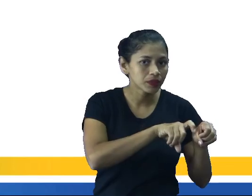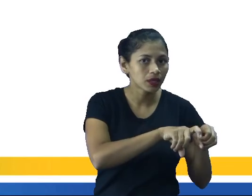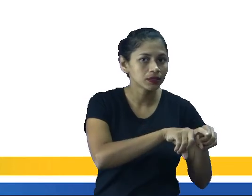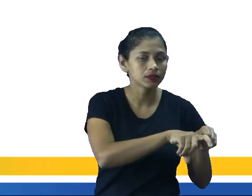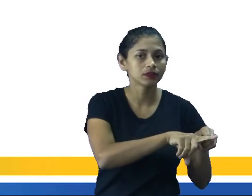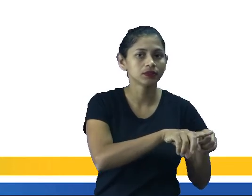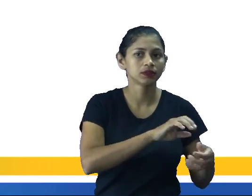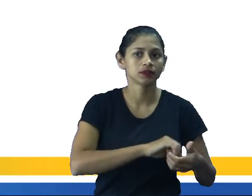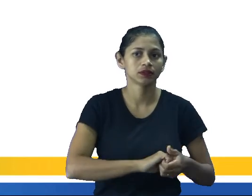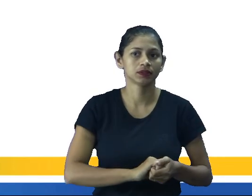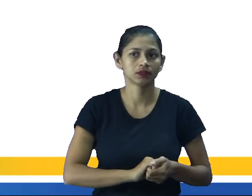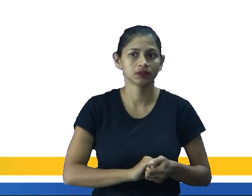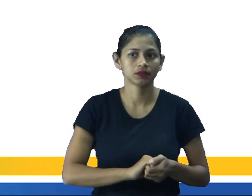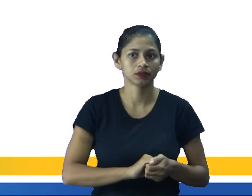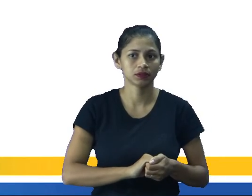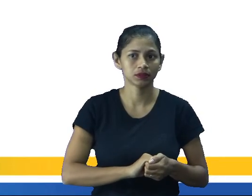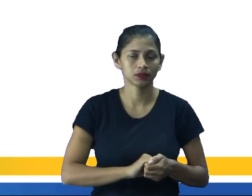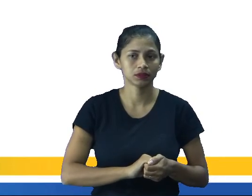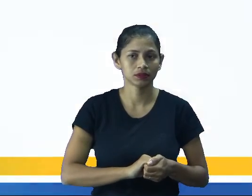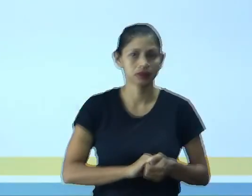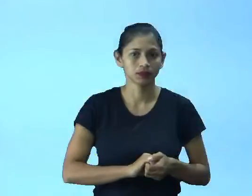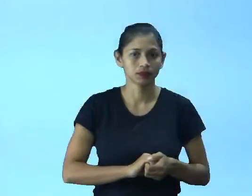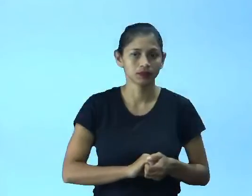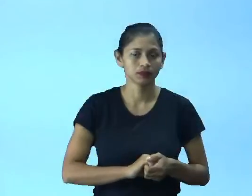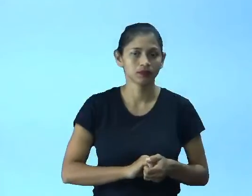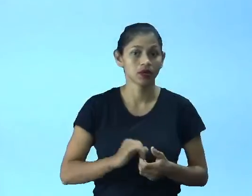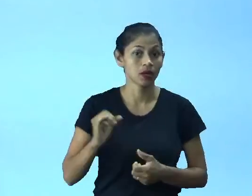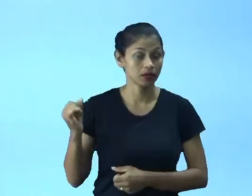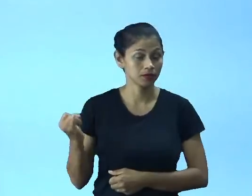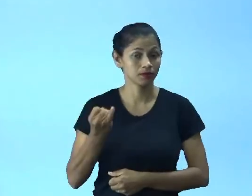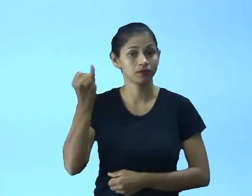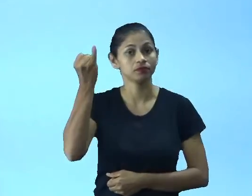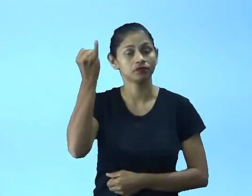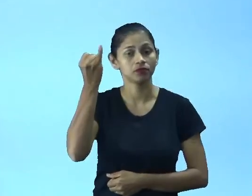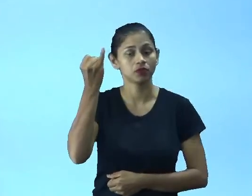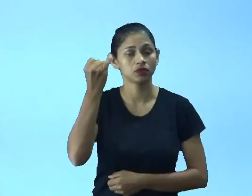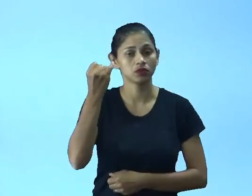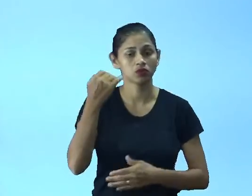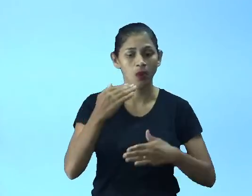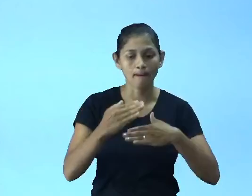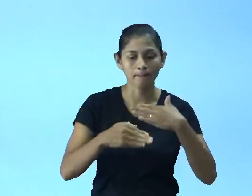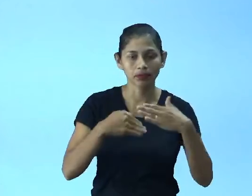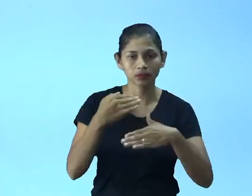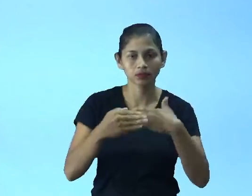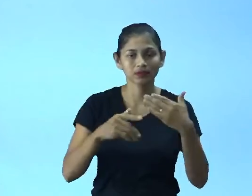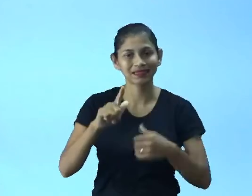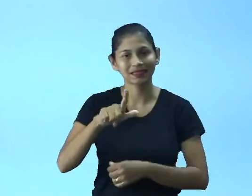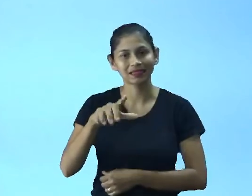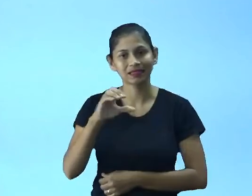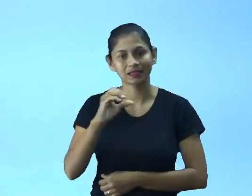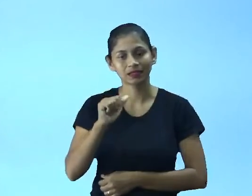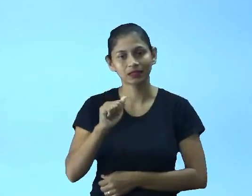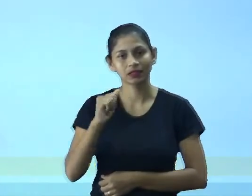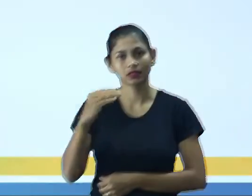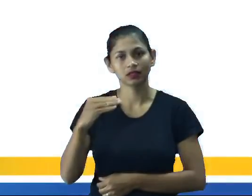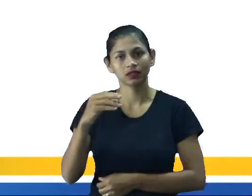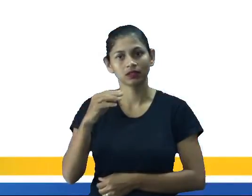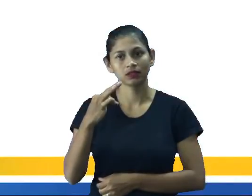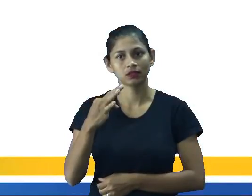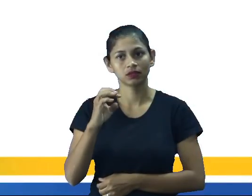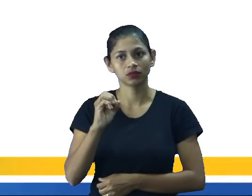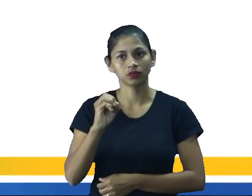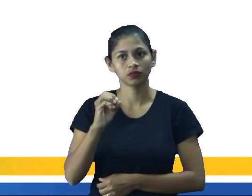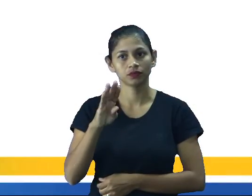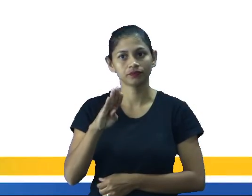bactérias, elas possuem a principal importância de produzir, então, os lactobacilos. Por isso, nesse caso, existe essa diferença